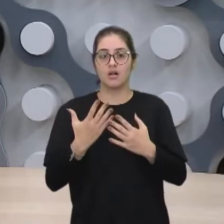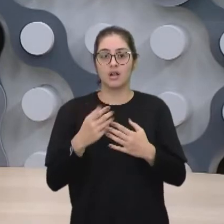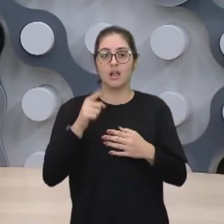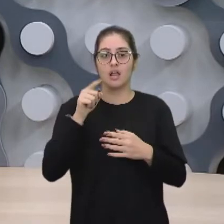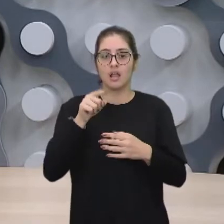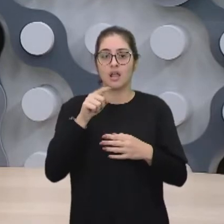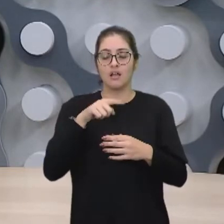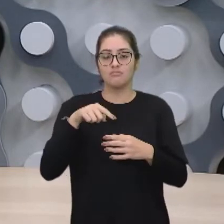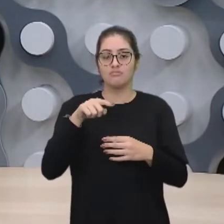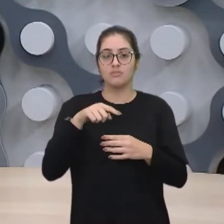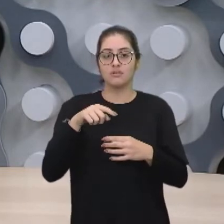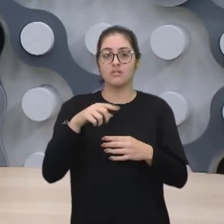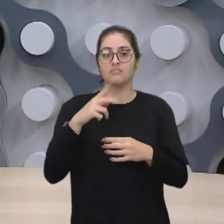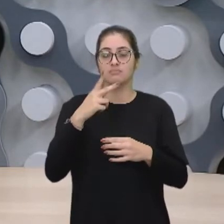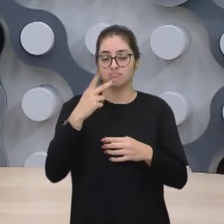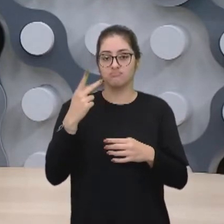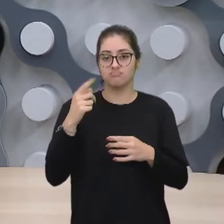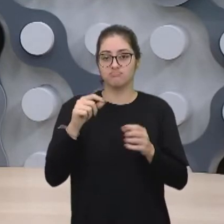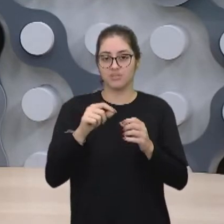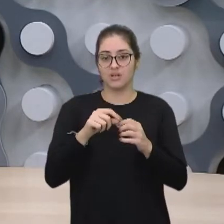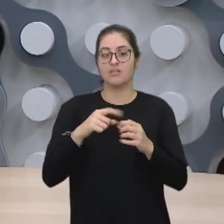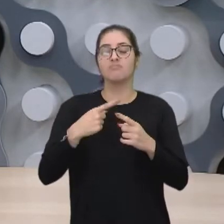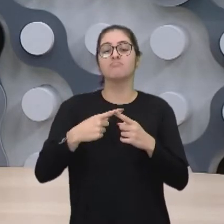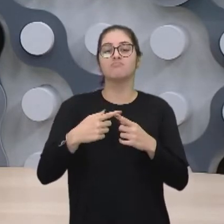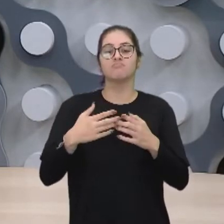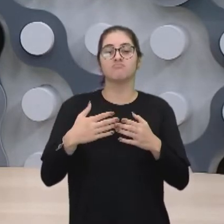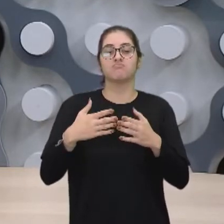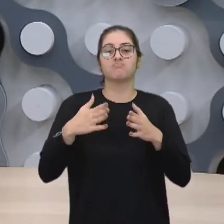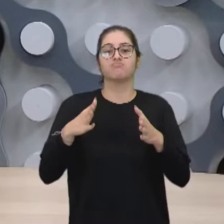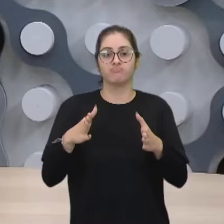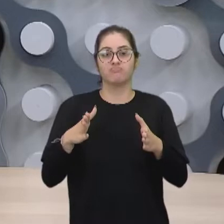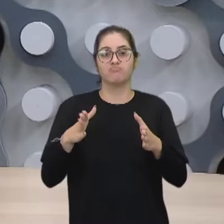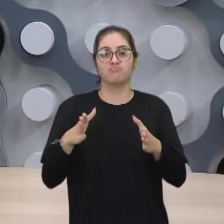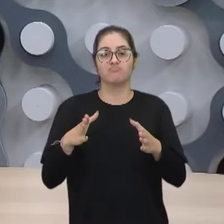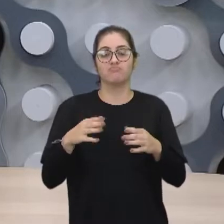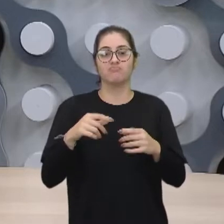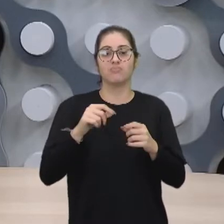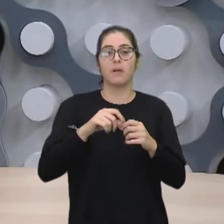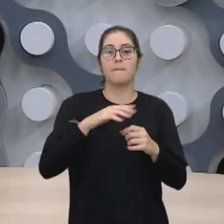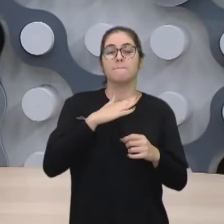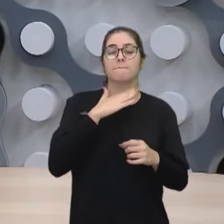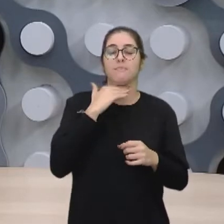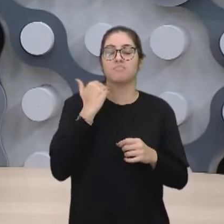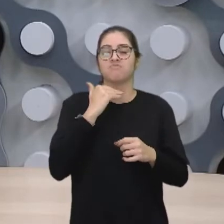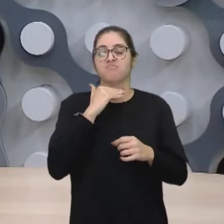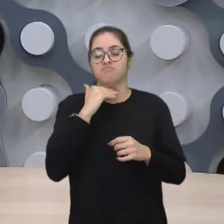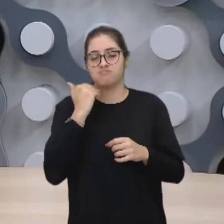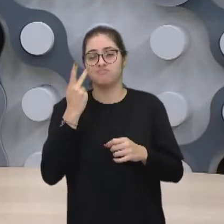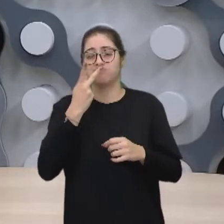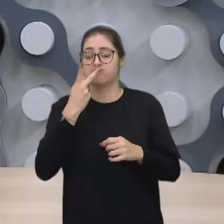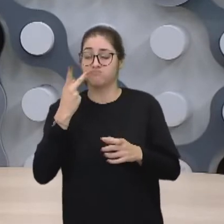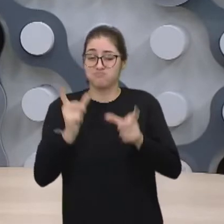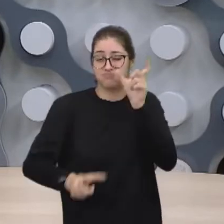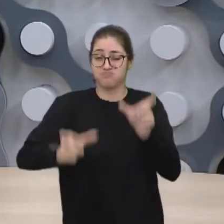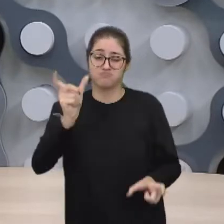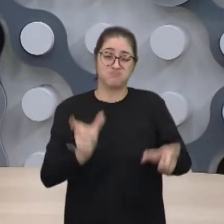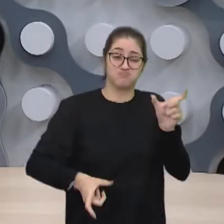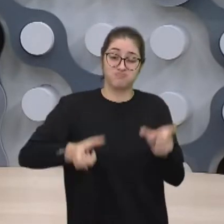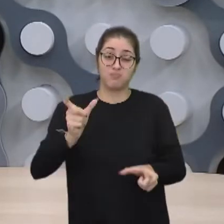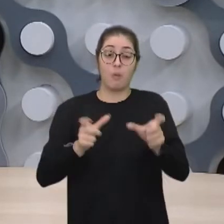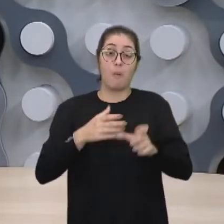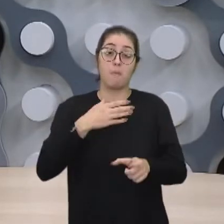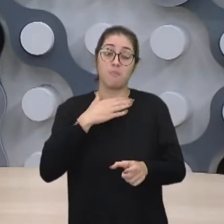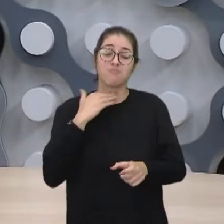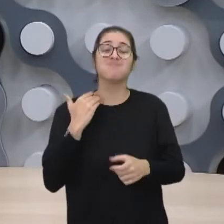ação antrópica e nítido aí, que acabou ocasionando aí, né, a morte de dezenas de pessoas, né, na realidade,